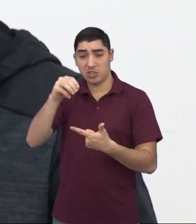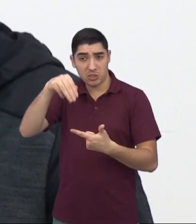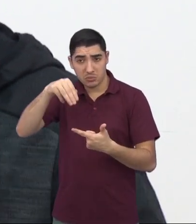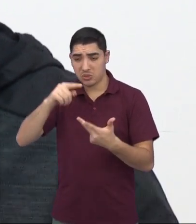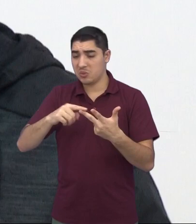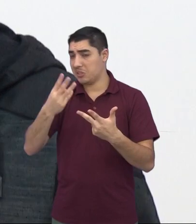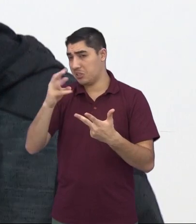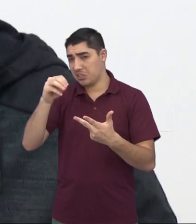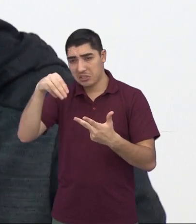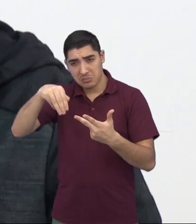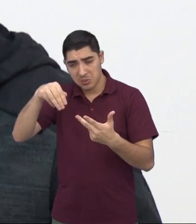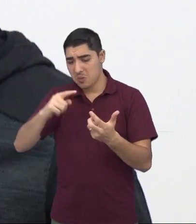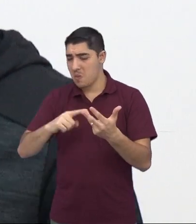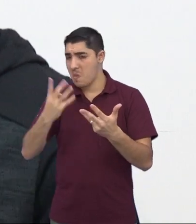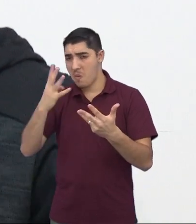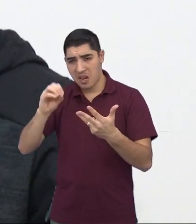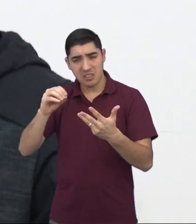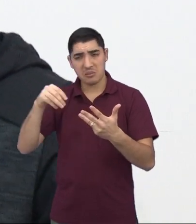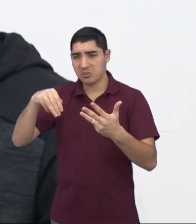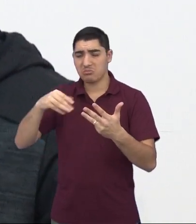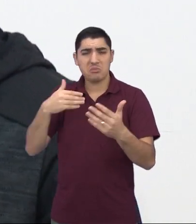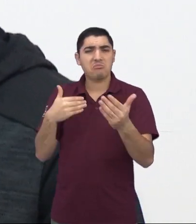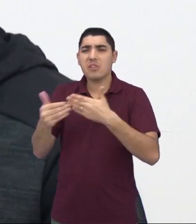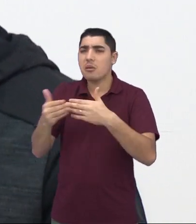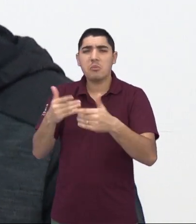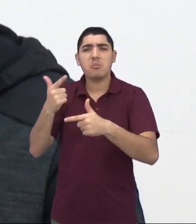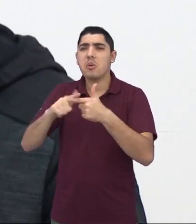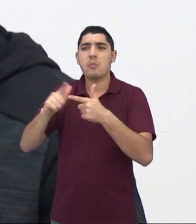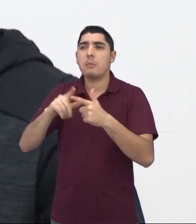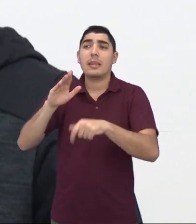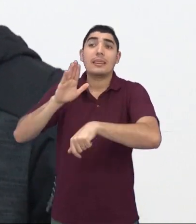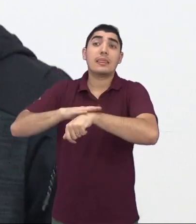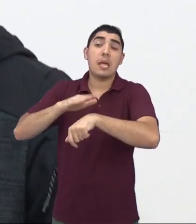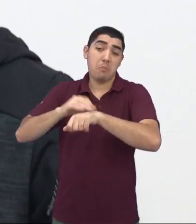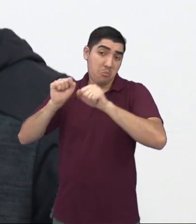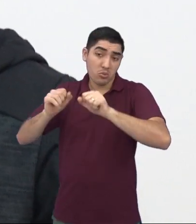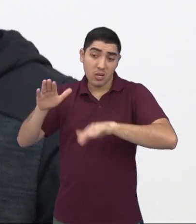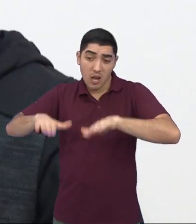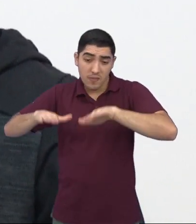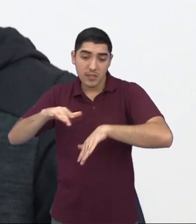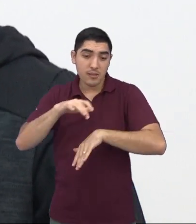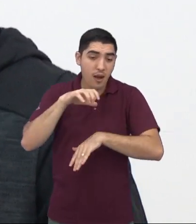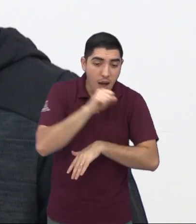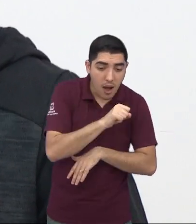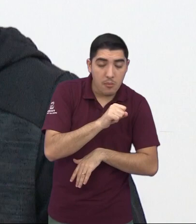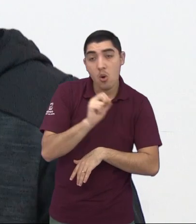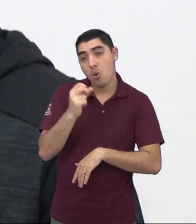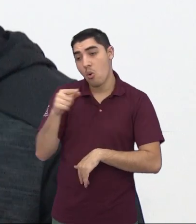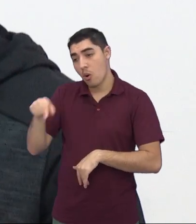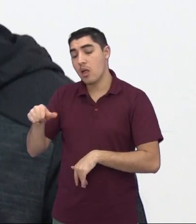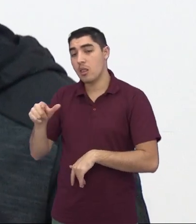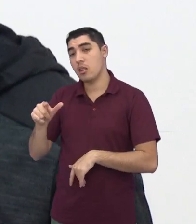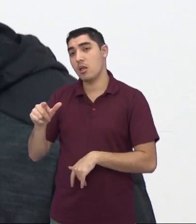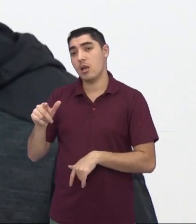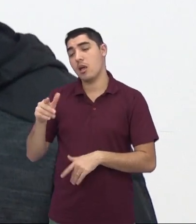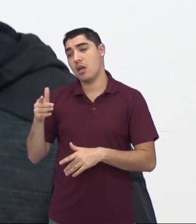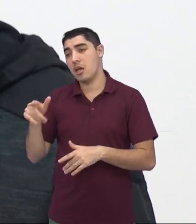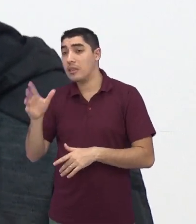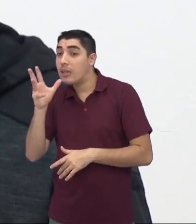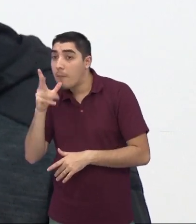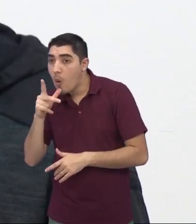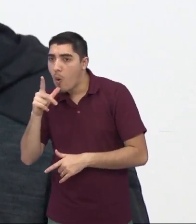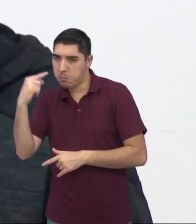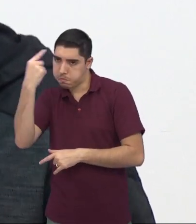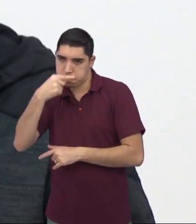minutos, 30 minutos, 40, independente do tempo, pode ser algo rápido, algo mais extenso, né? Mas a recomendação